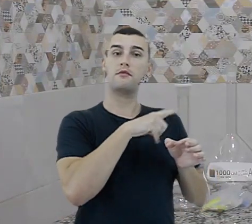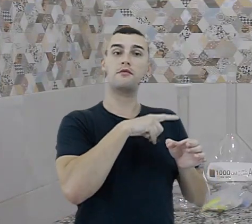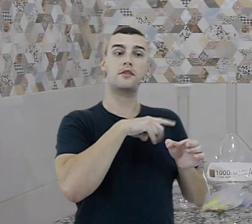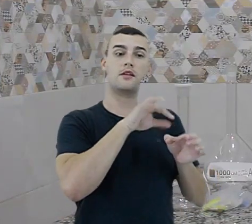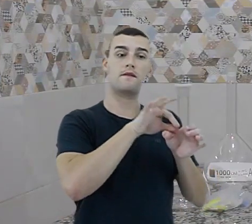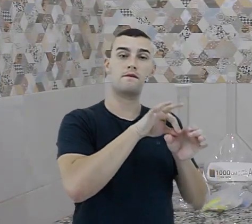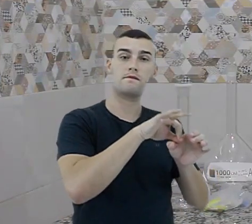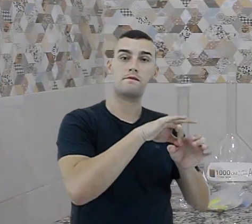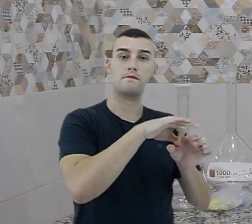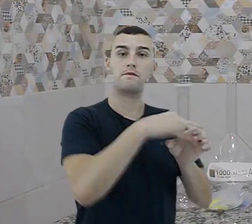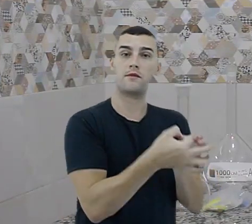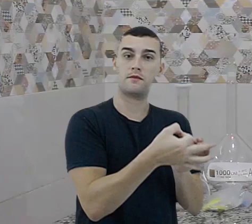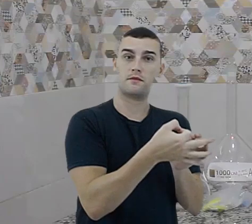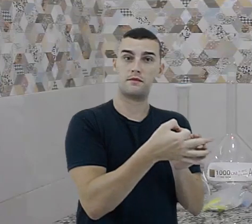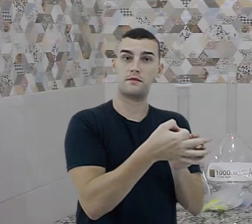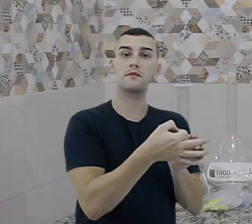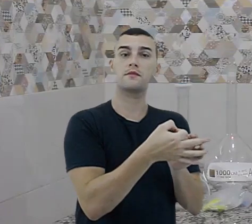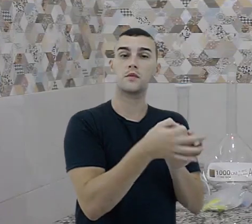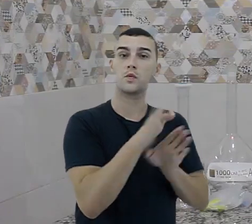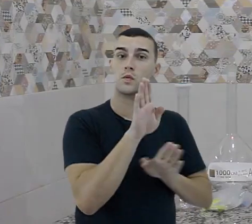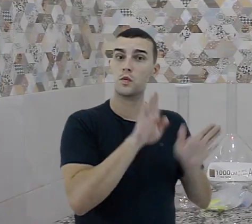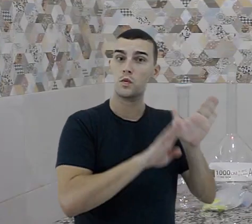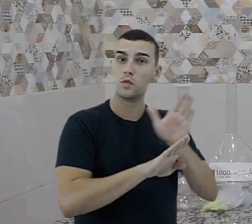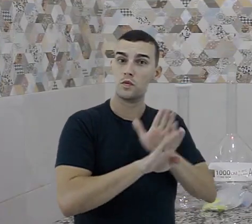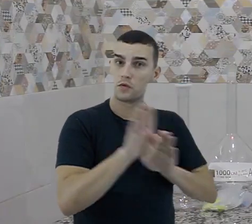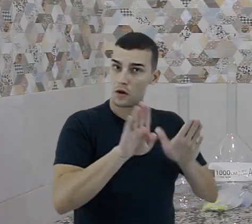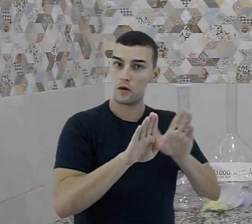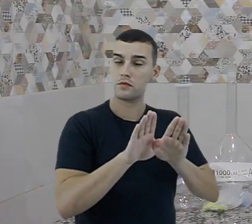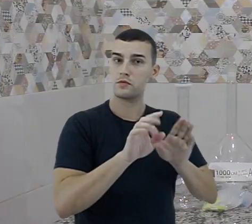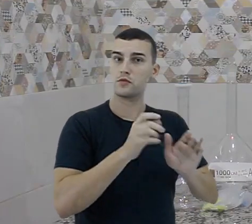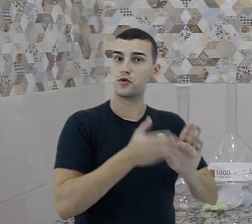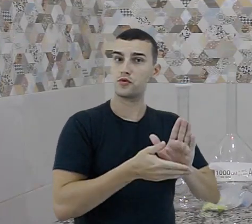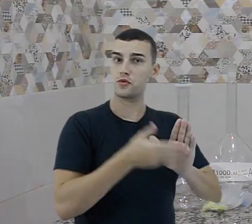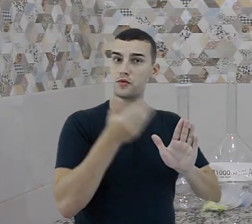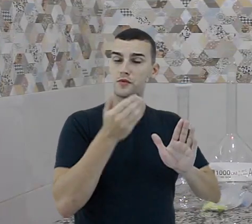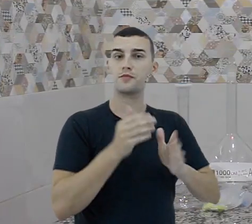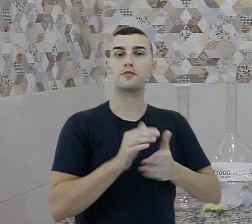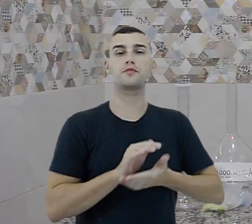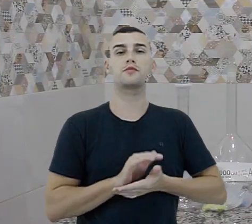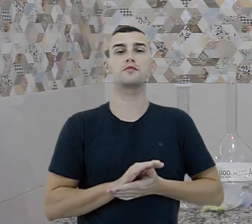e tiro essa vedação adicional com cuidado.